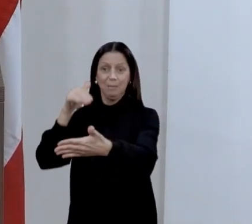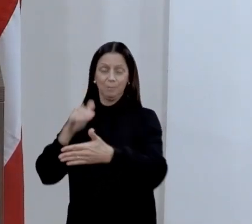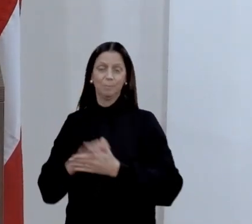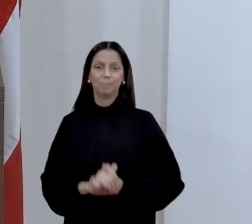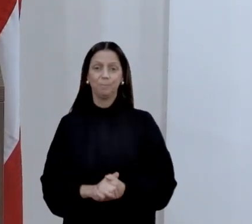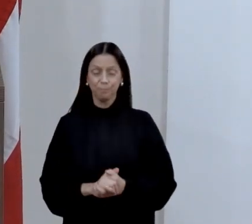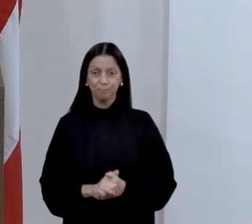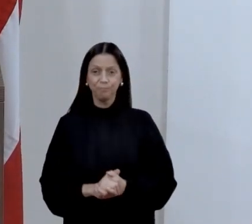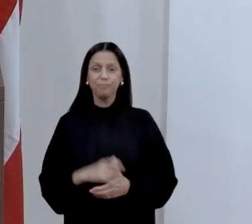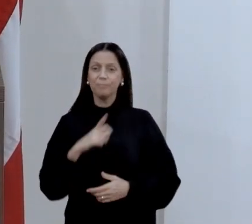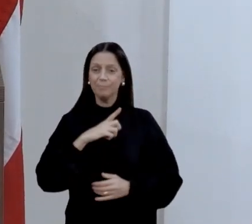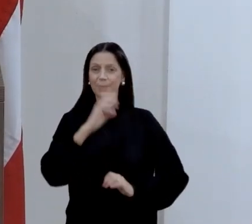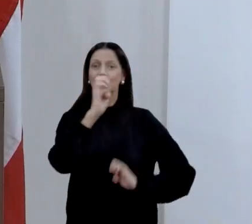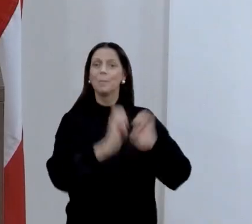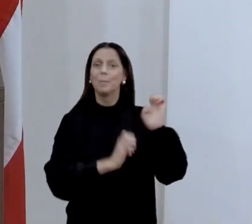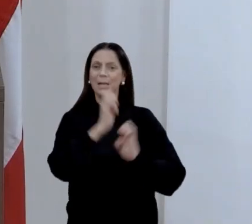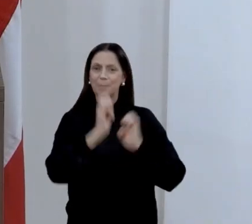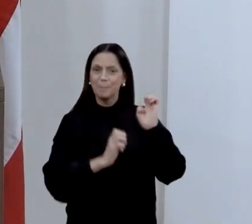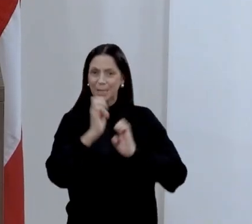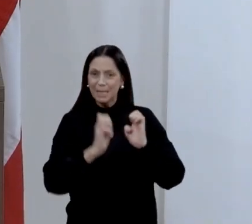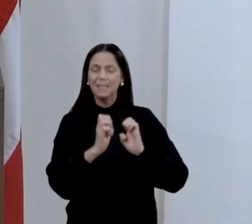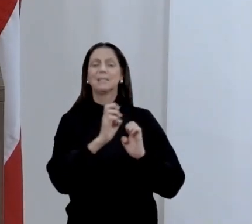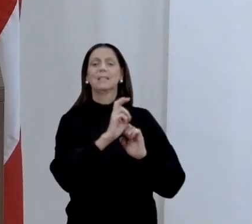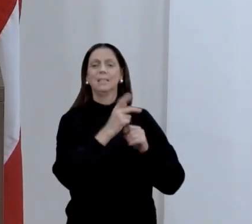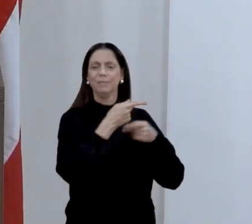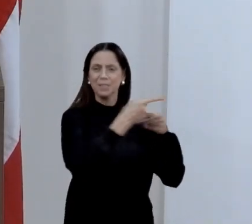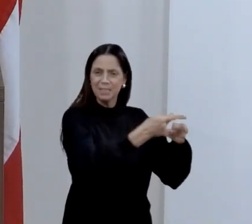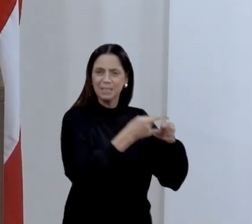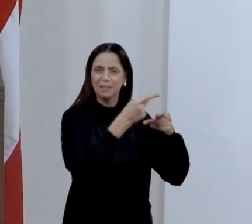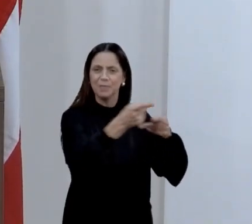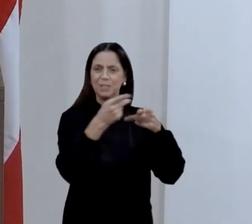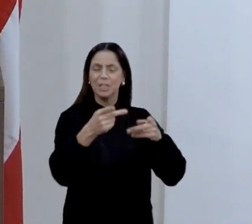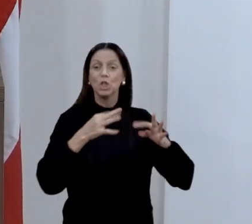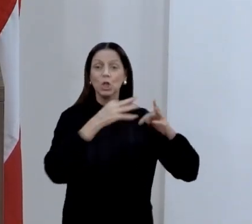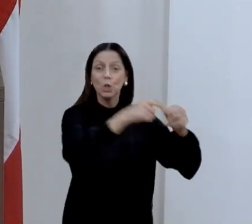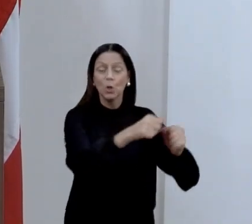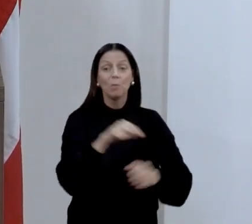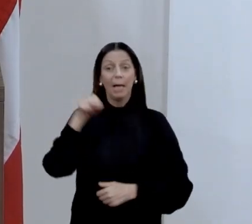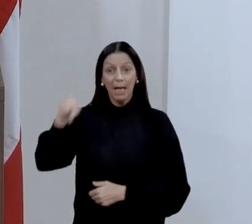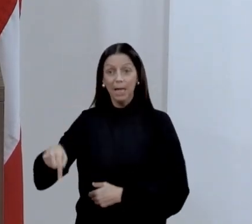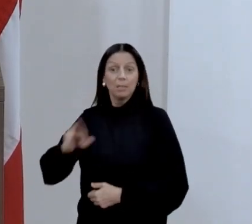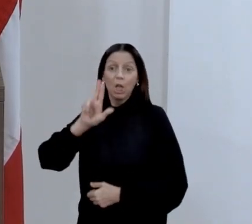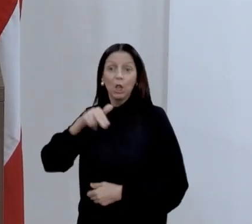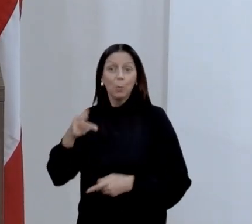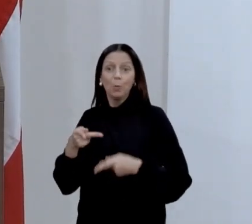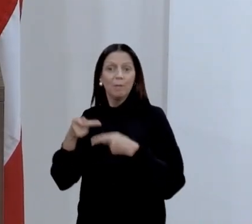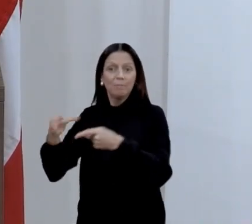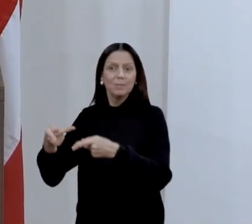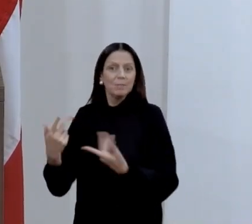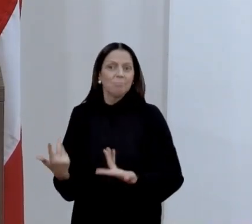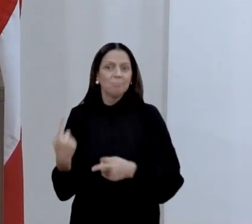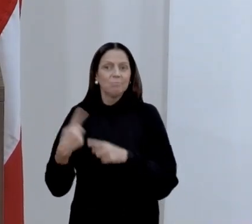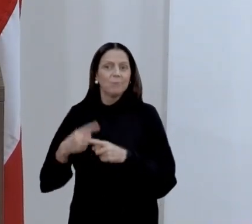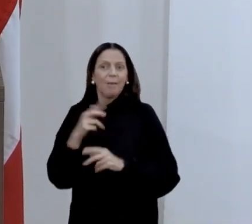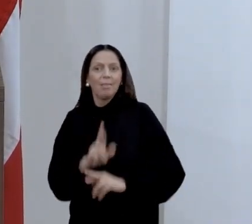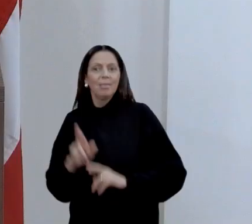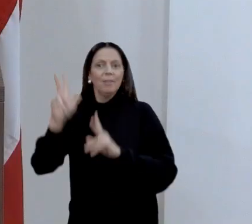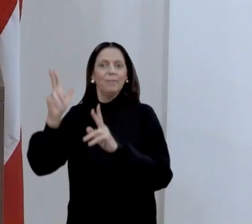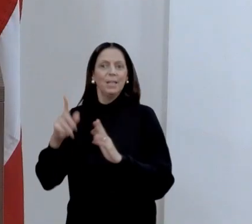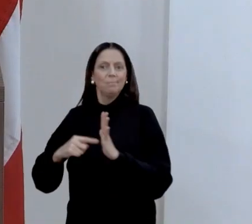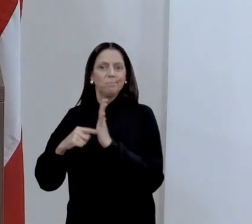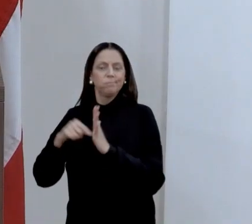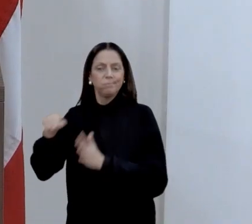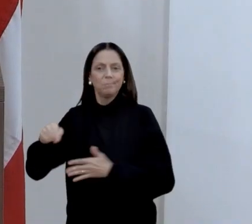comentou que tem uma empresa que vai nos outros, mas nessa não vai porque realmente é a combustão, enfim. Eu fico preocupado. Sabe o que vai